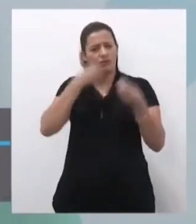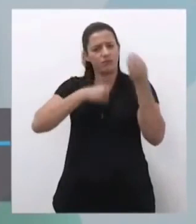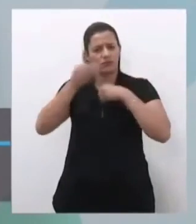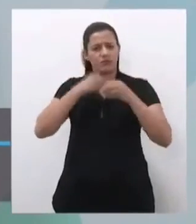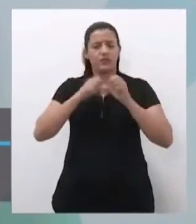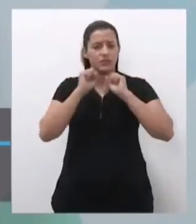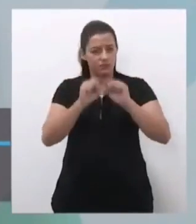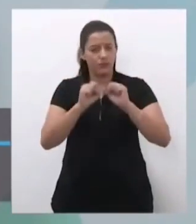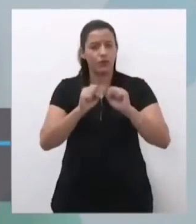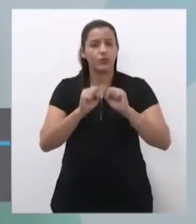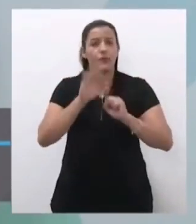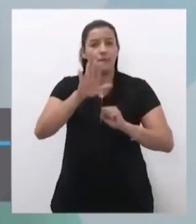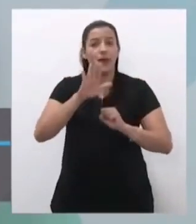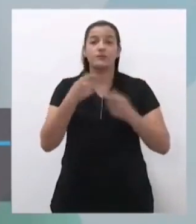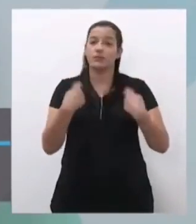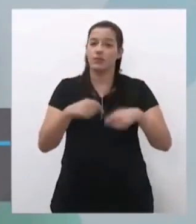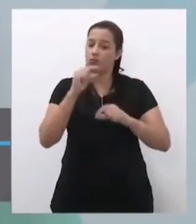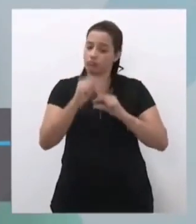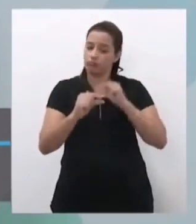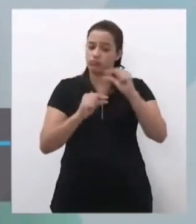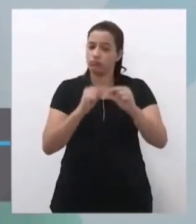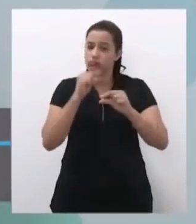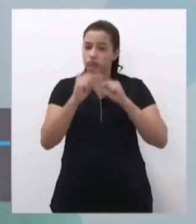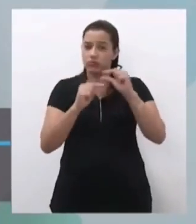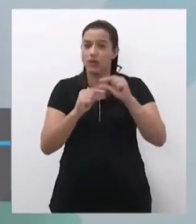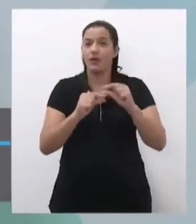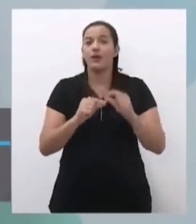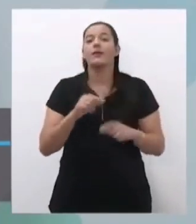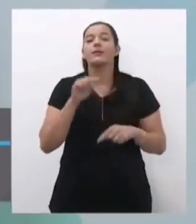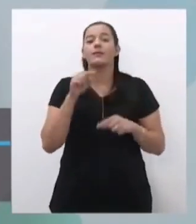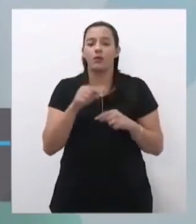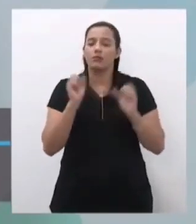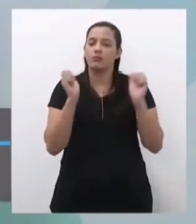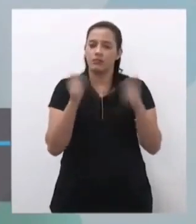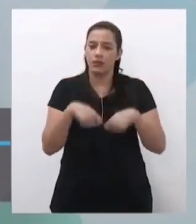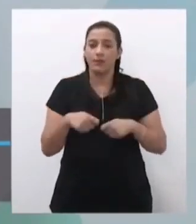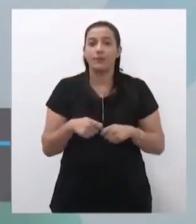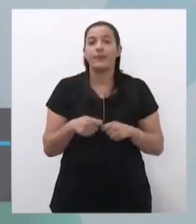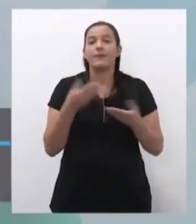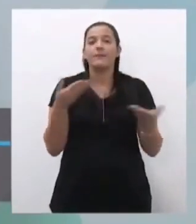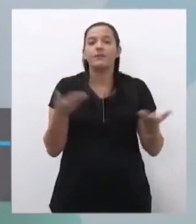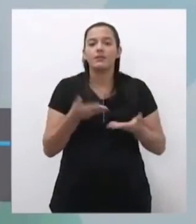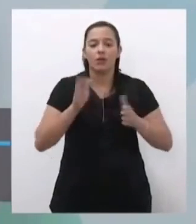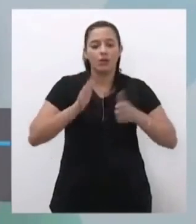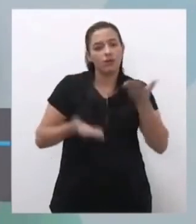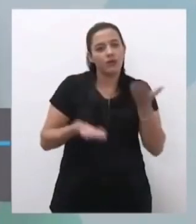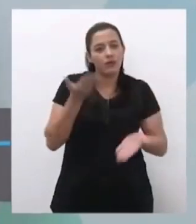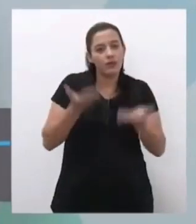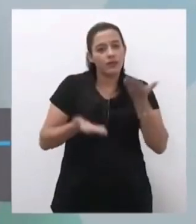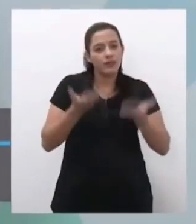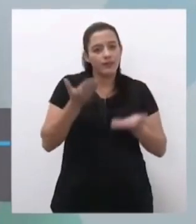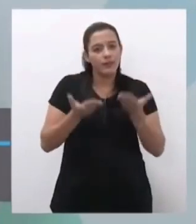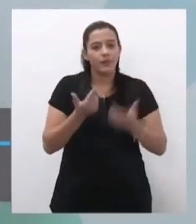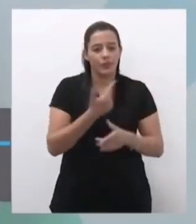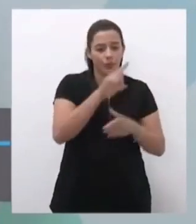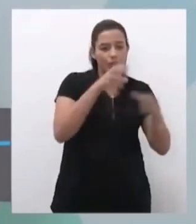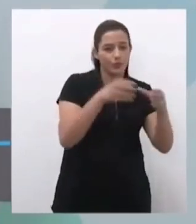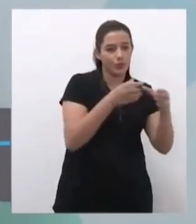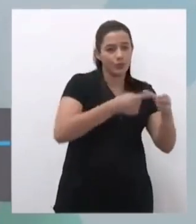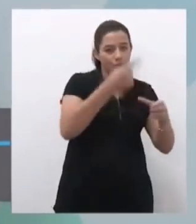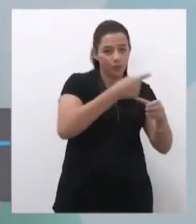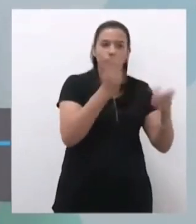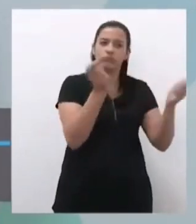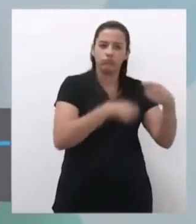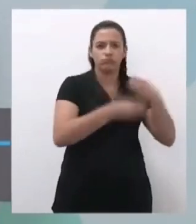Ao passo que o primeiro tem que ser a base da minha alimentação, esse eu posso consumir, mas em quantidades moderadas, porque já tem uma quantidade maior